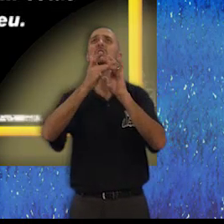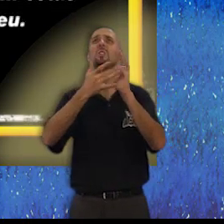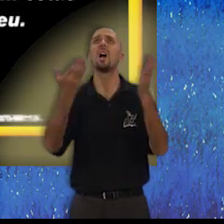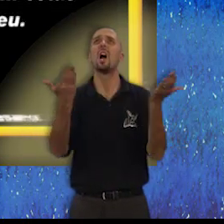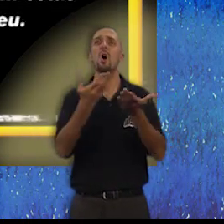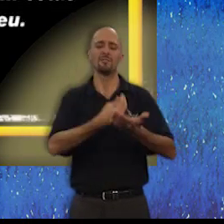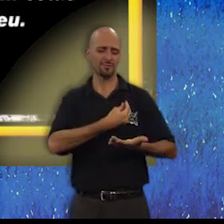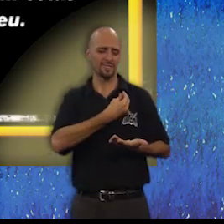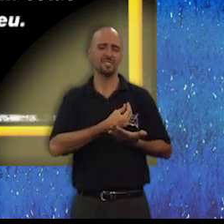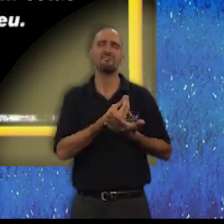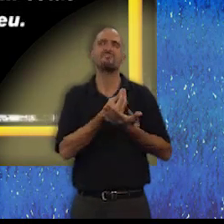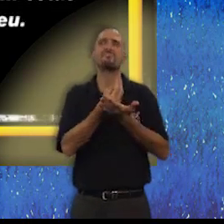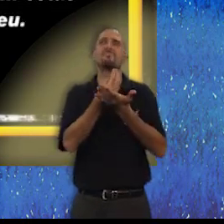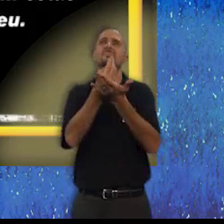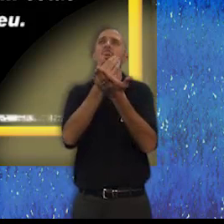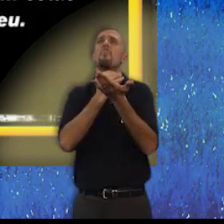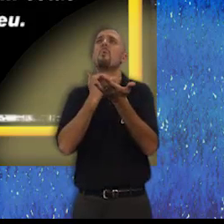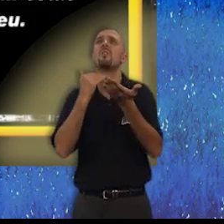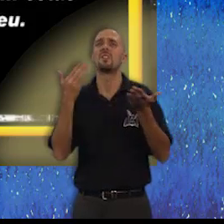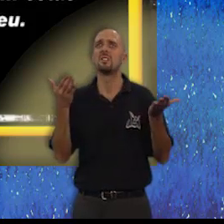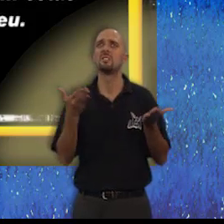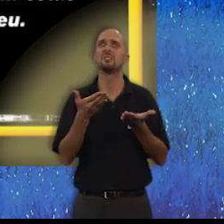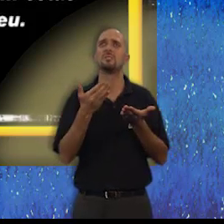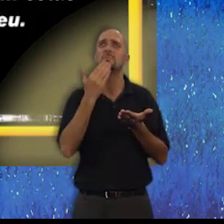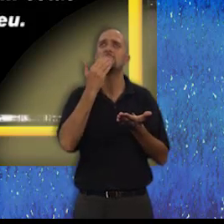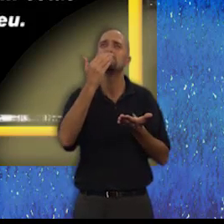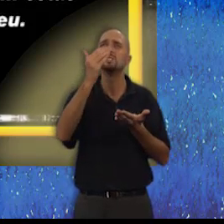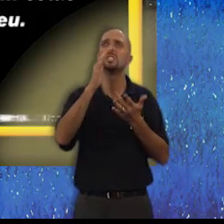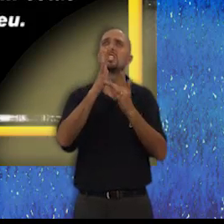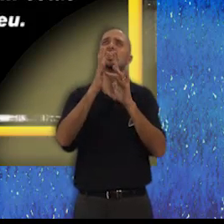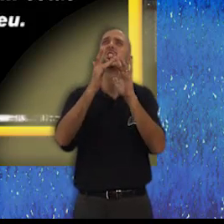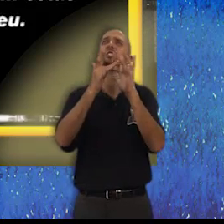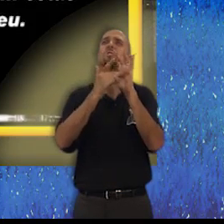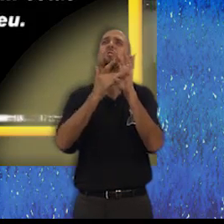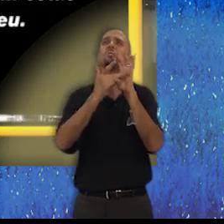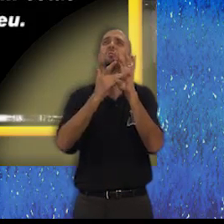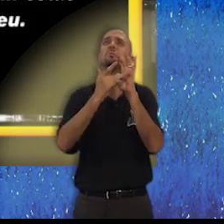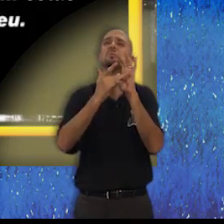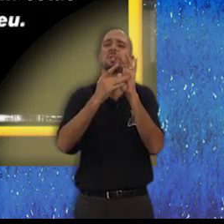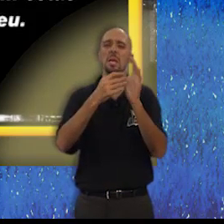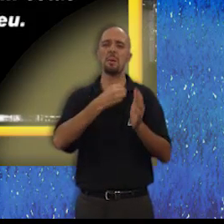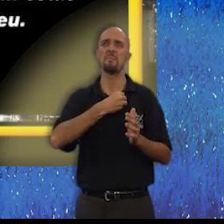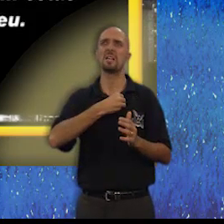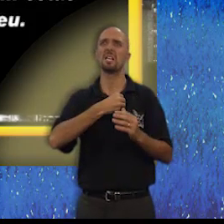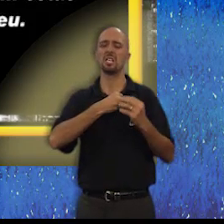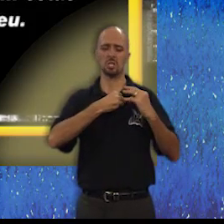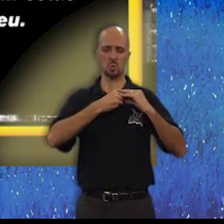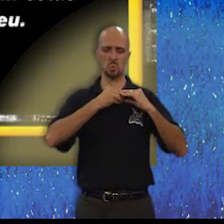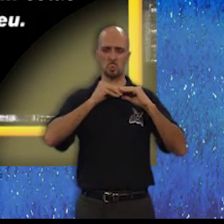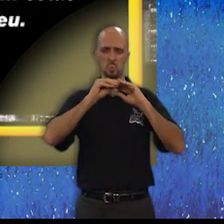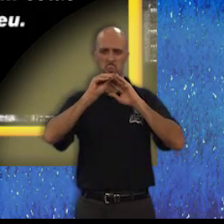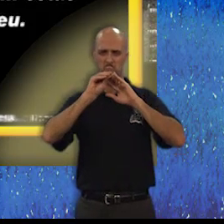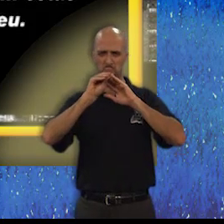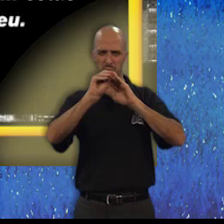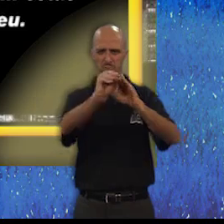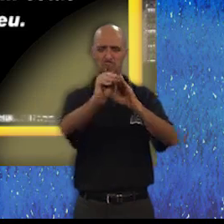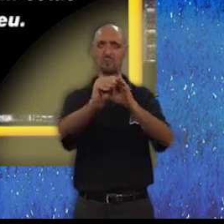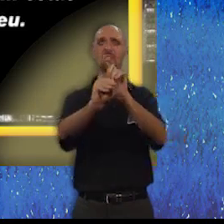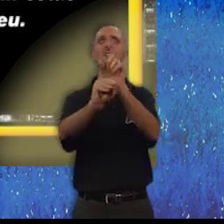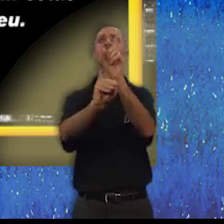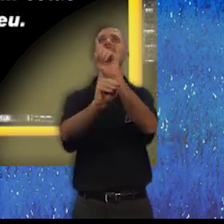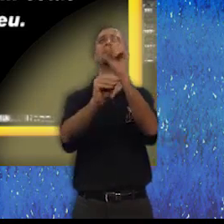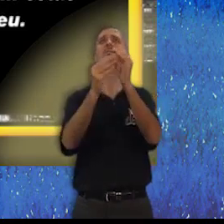então, ajoelhando-se, clamou em alta voz: Senhor, não lhes imputes este pecado. E com